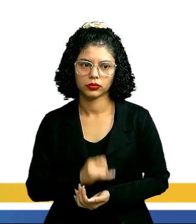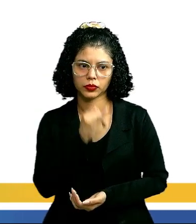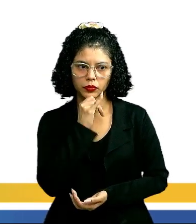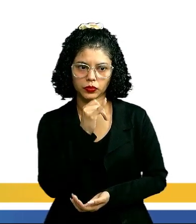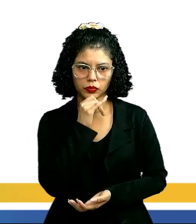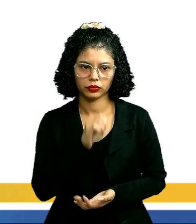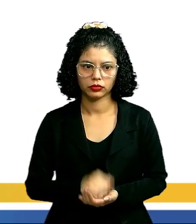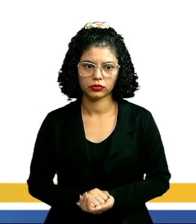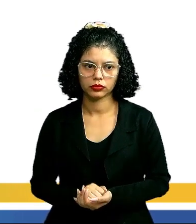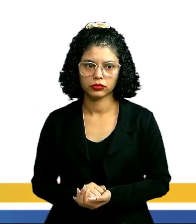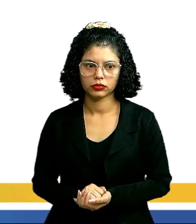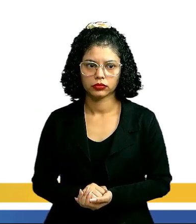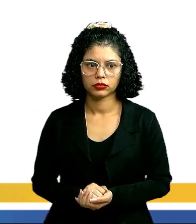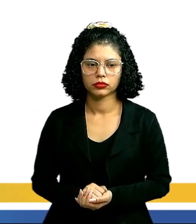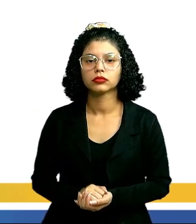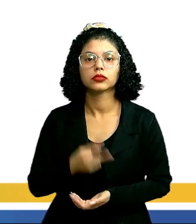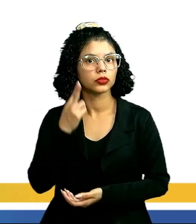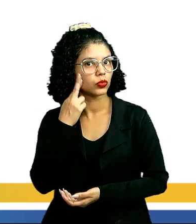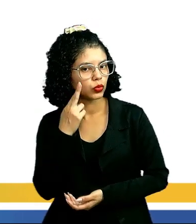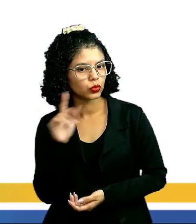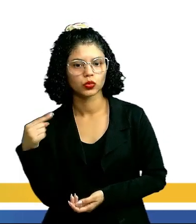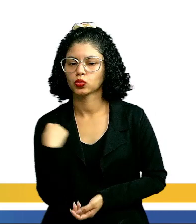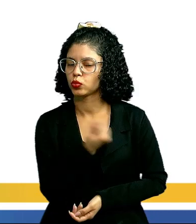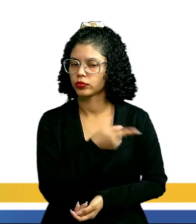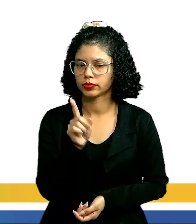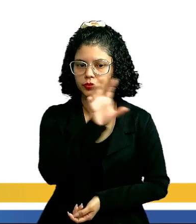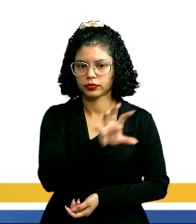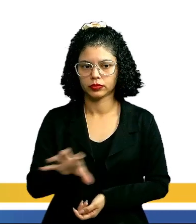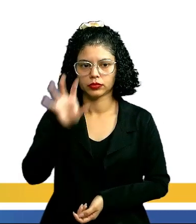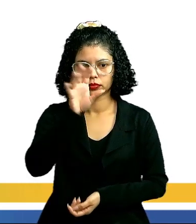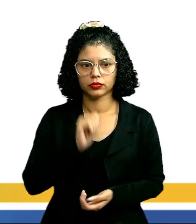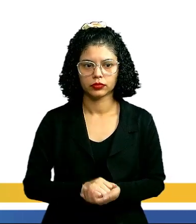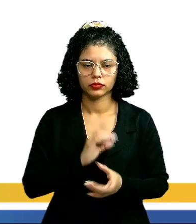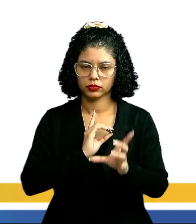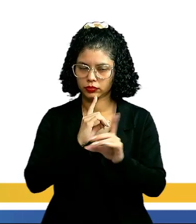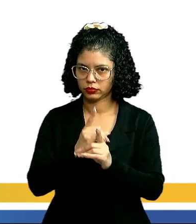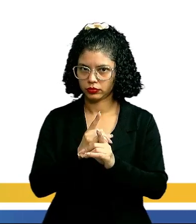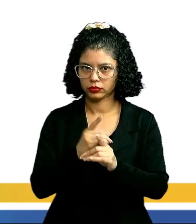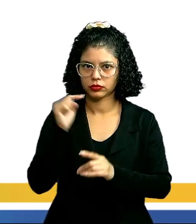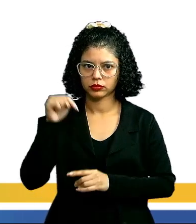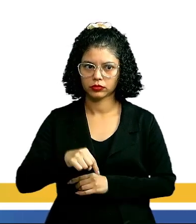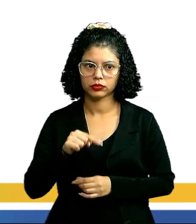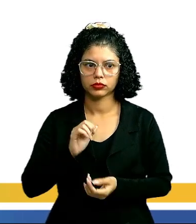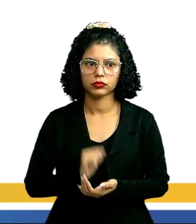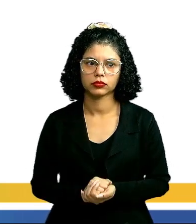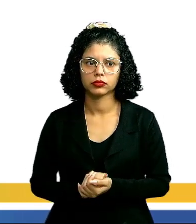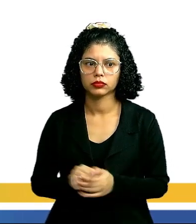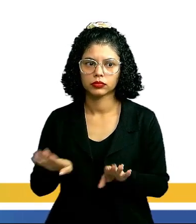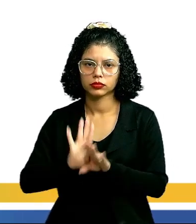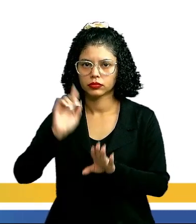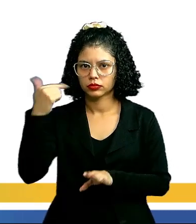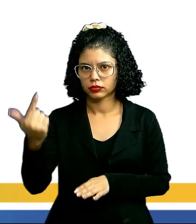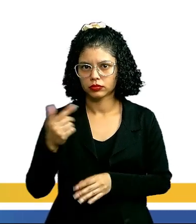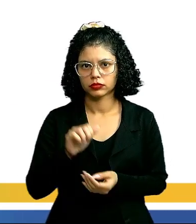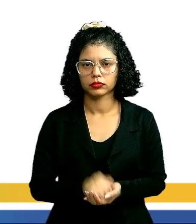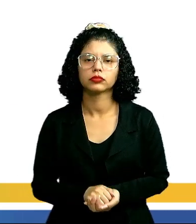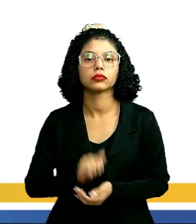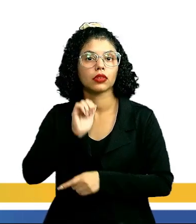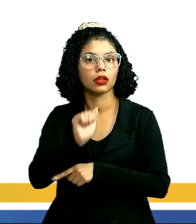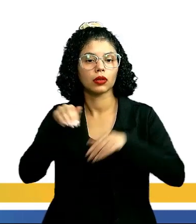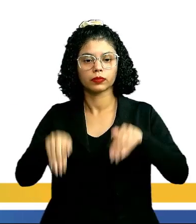Exemplo, equidna e ornitorrinco, não é comum na nossa região. Nós vamos encontrar equidna e ornitorrinco lá pela